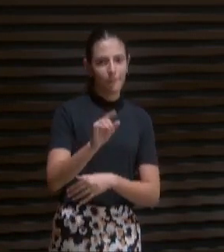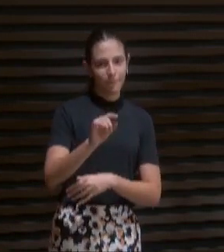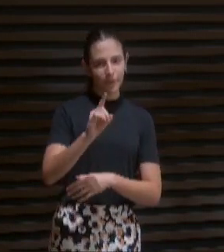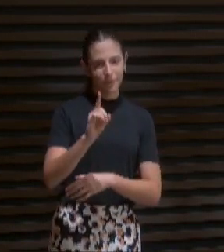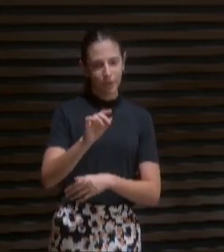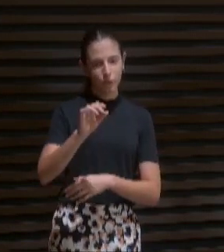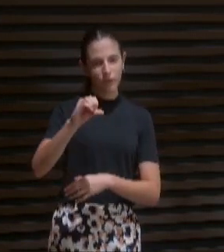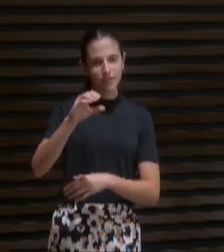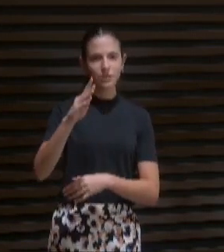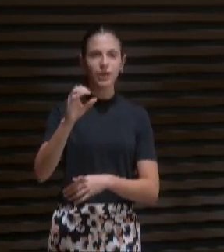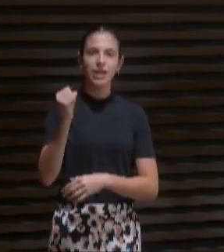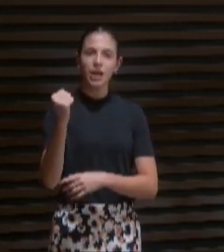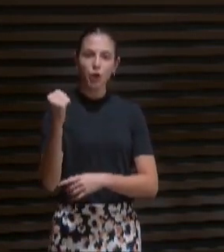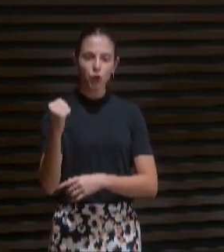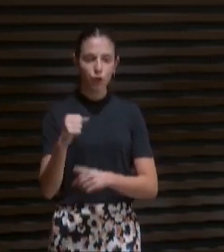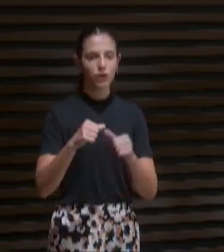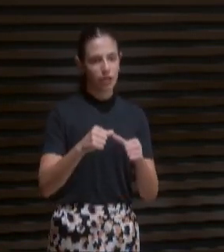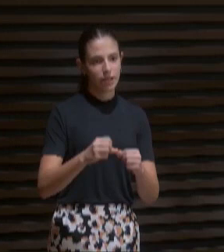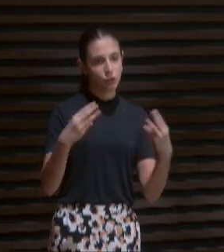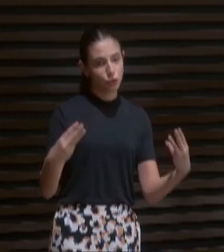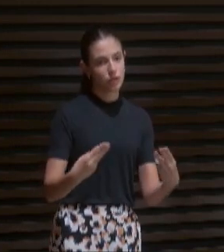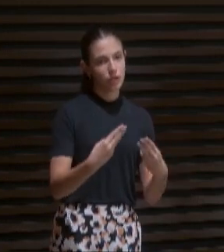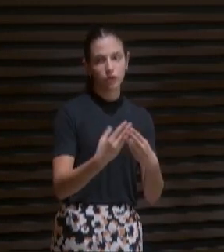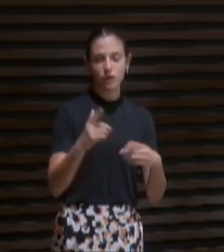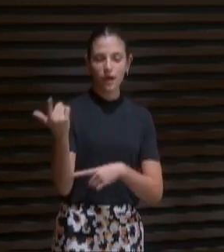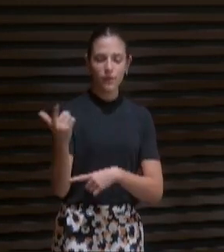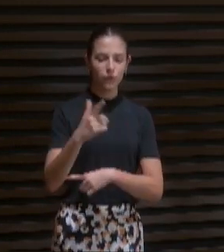1948 é que esses judeus retornam,